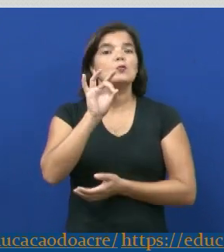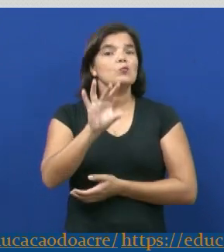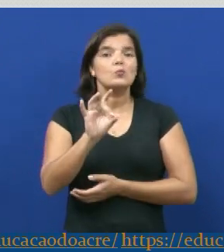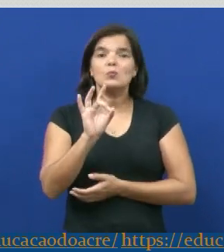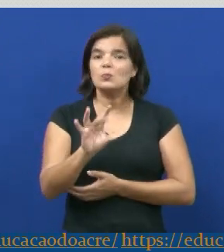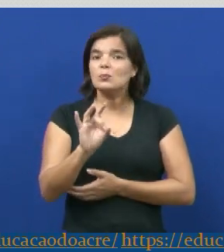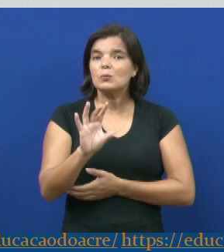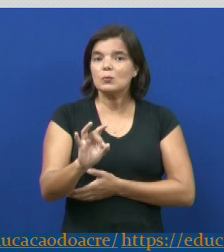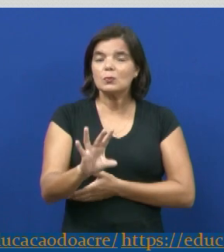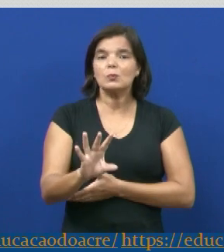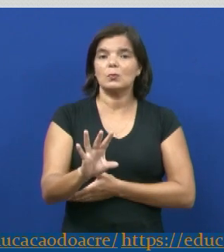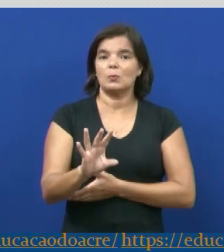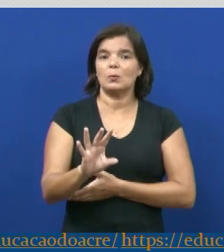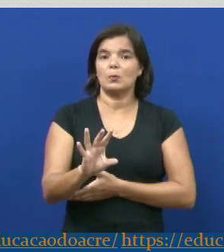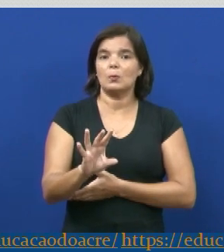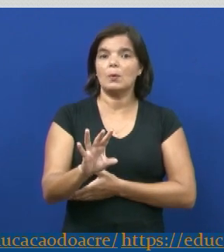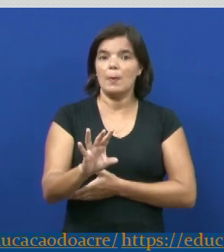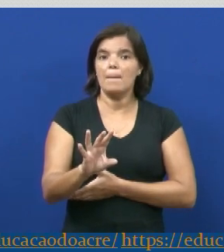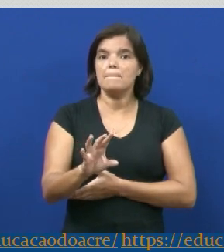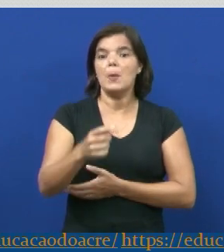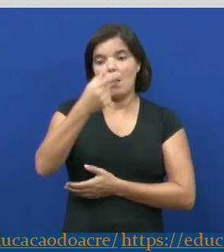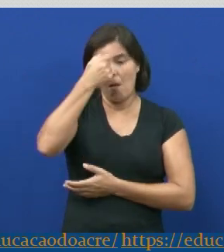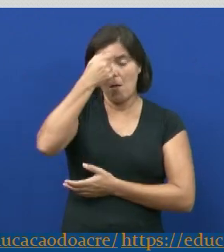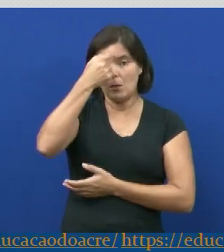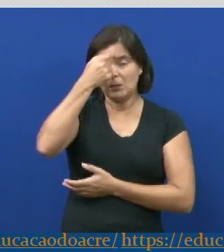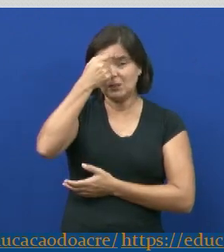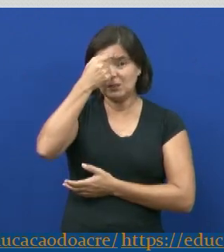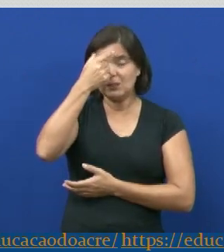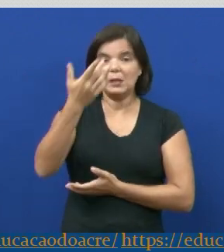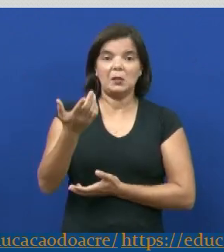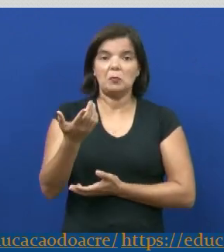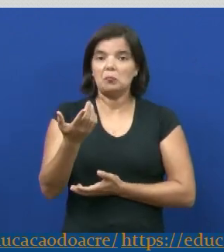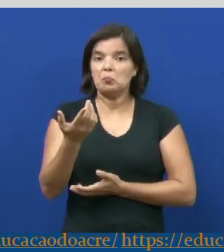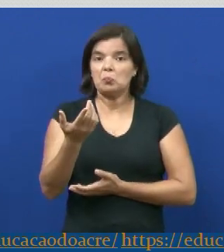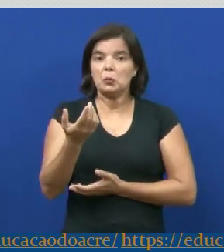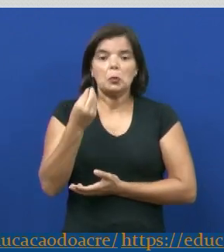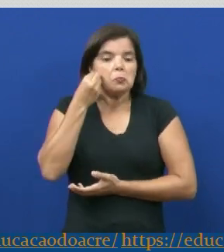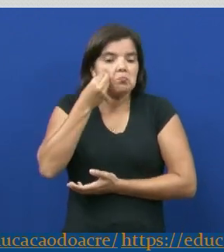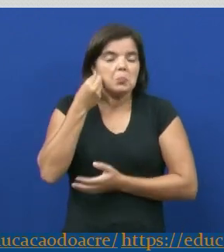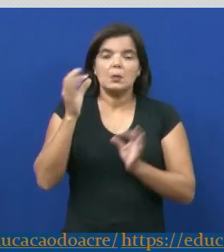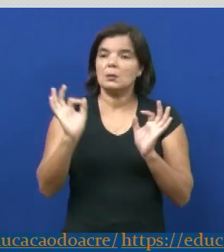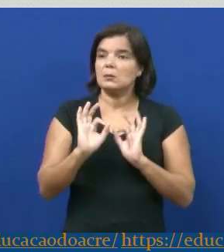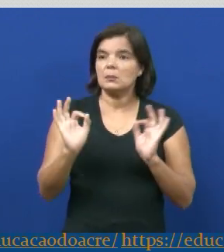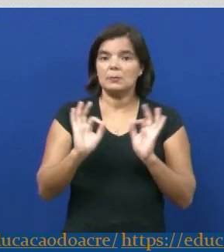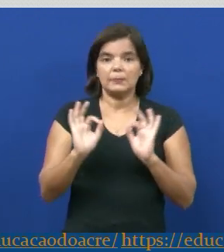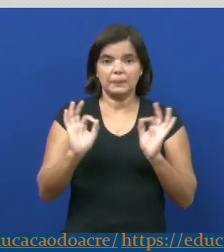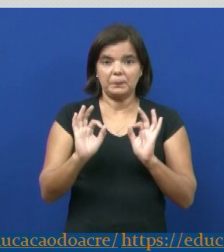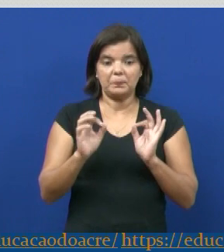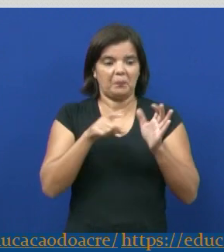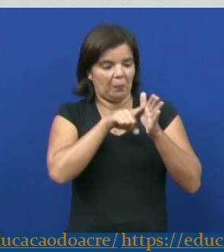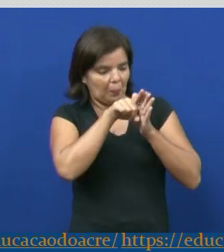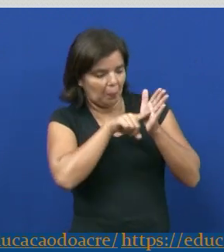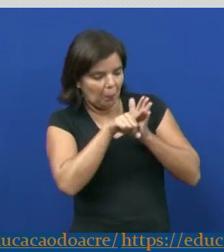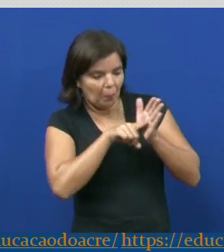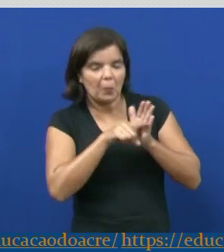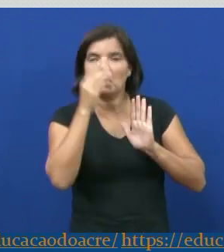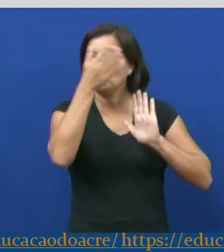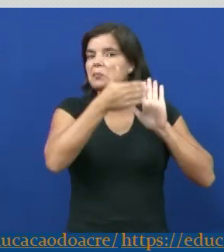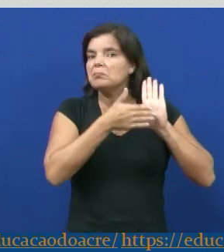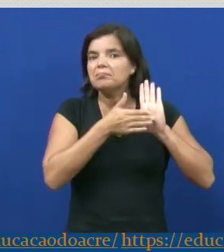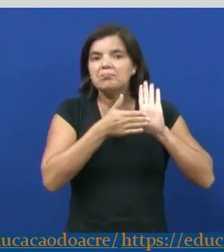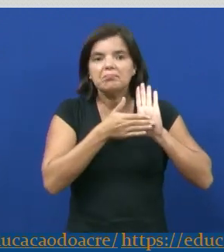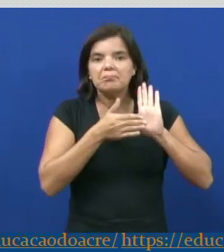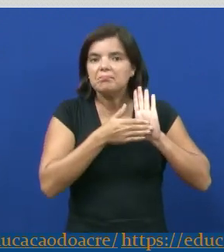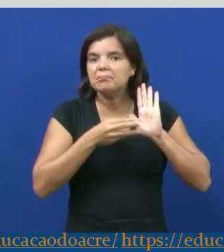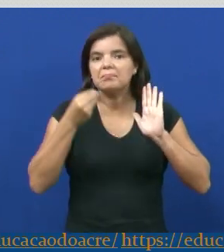aquele que passa pela razão, sem nenhuma experiência científica, comprovada,